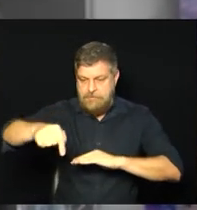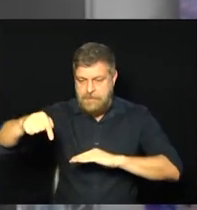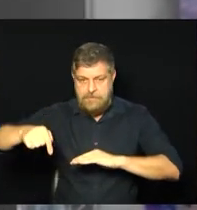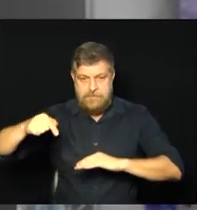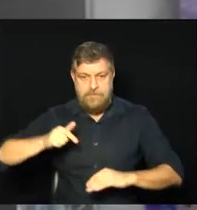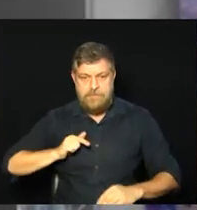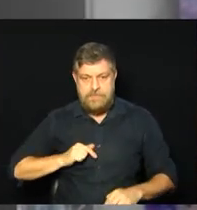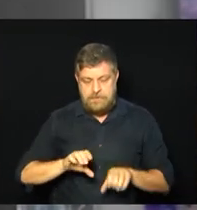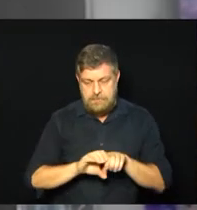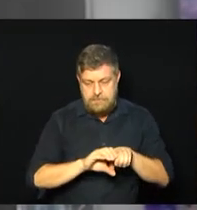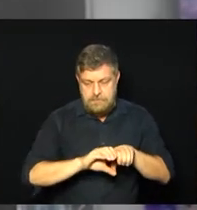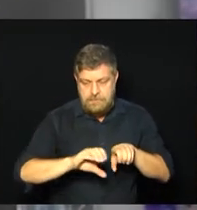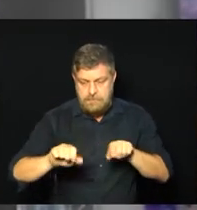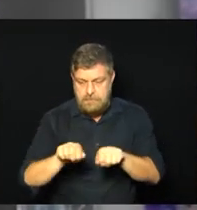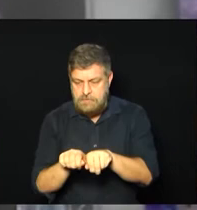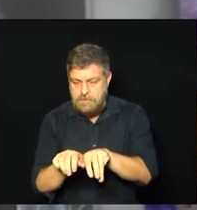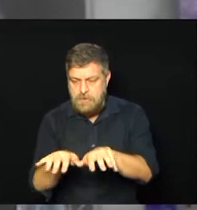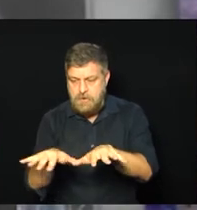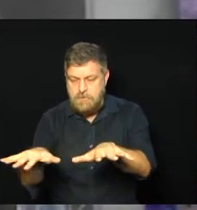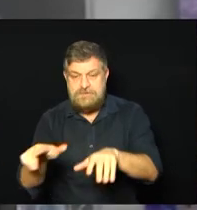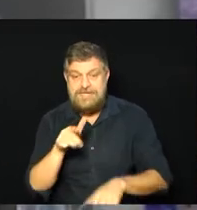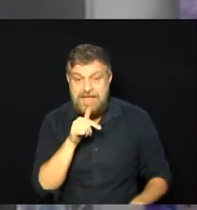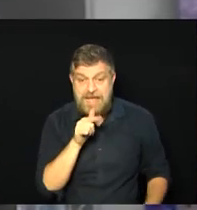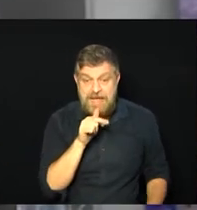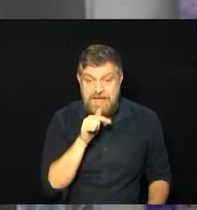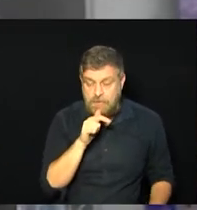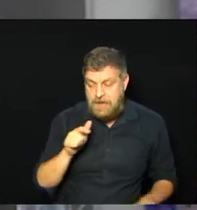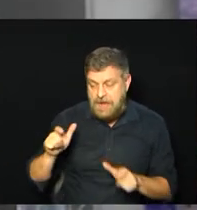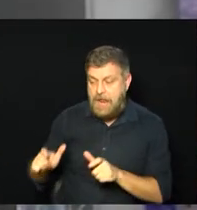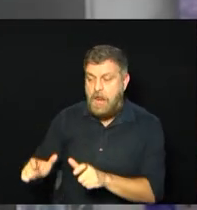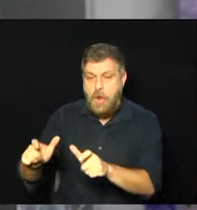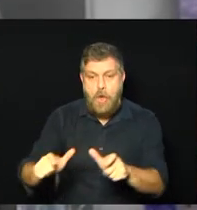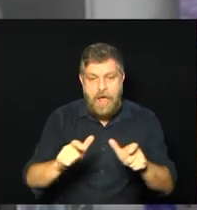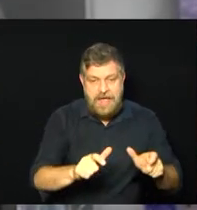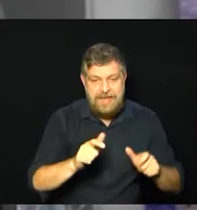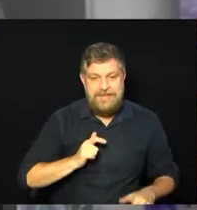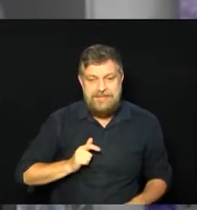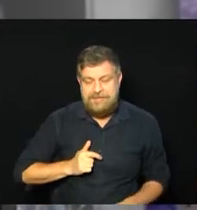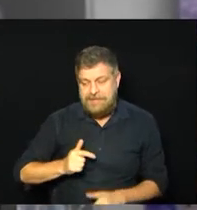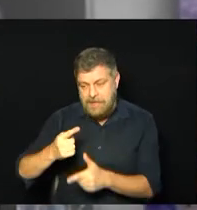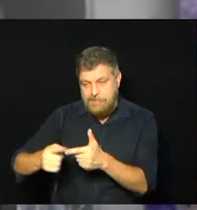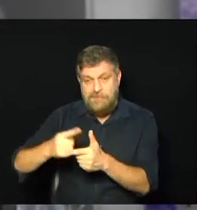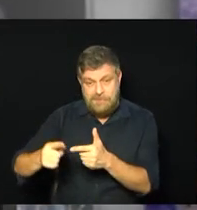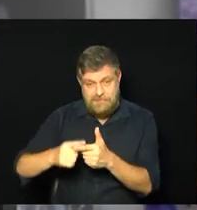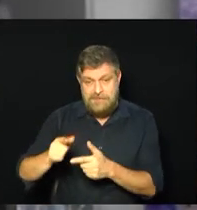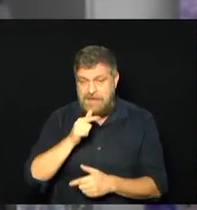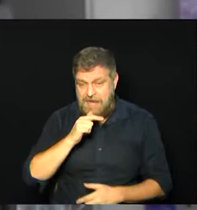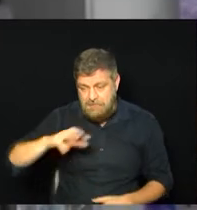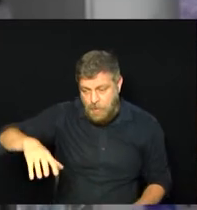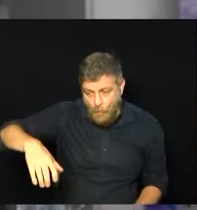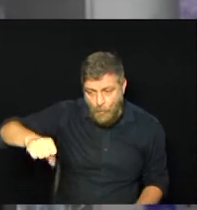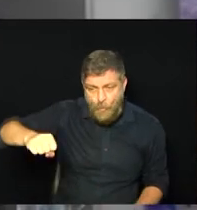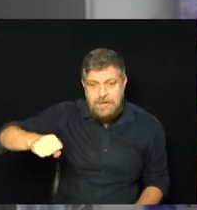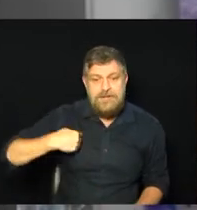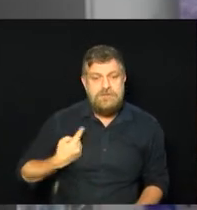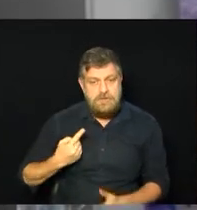vamos abastecendo, são regiões, inclusive, que tem algumas vezes irregularidade no abastecimento. Nós vamos estar resolvendo o problema de